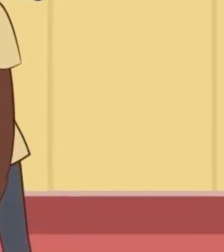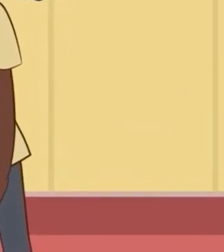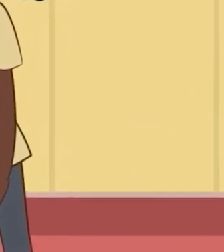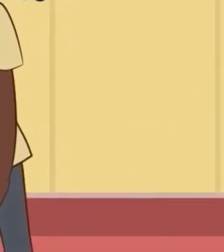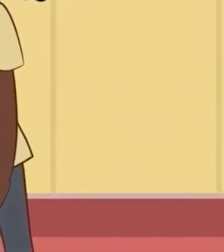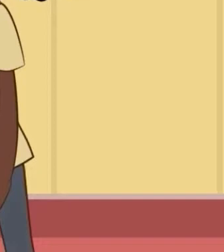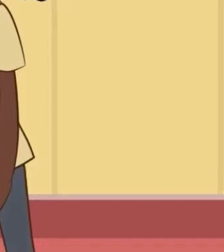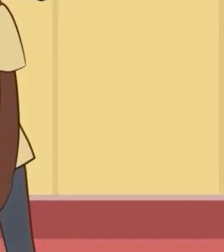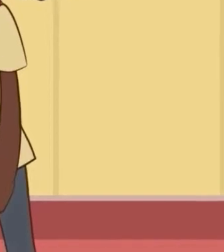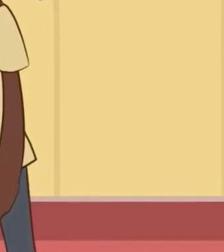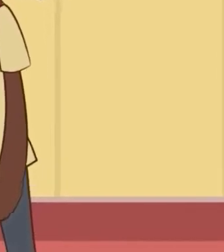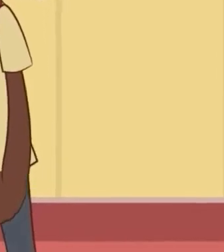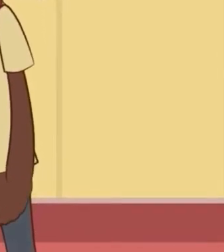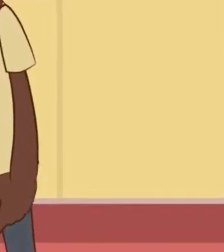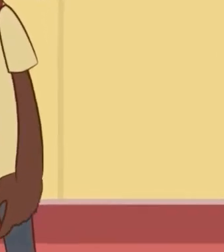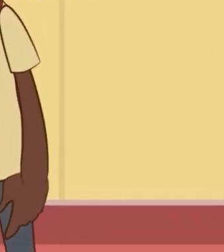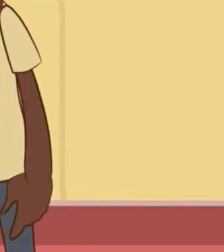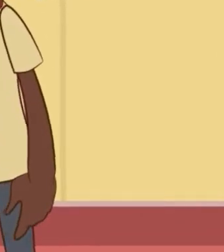We.